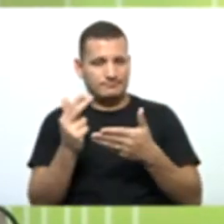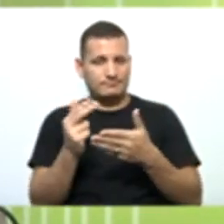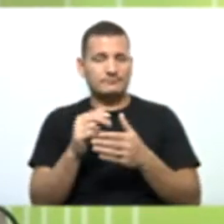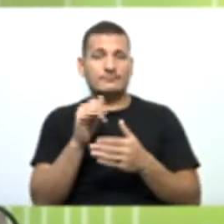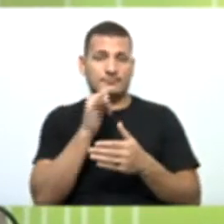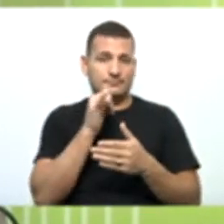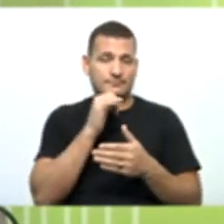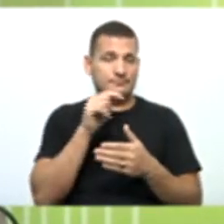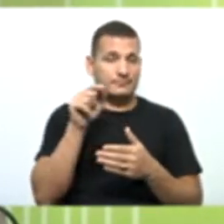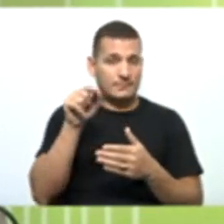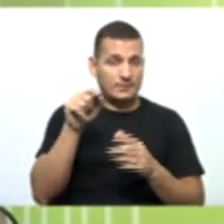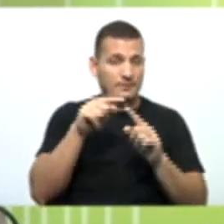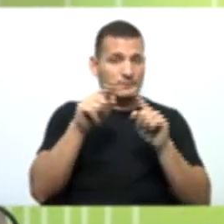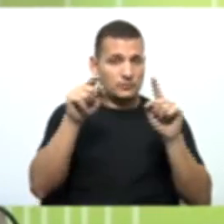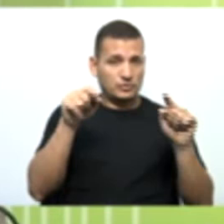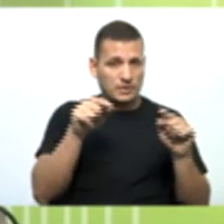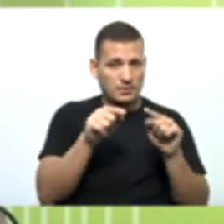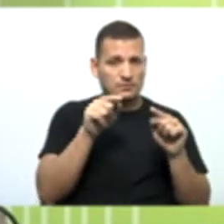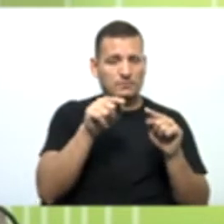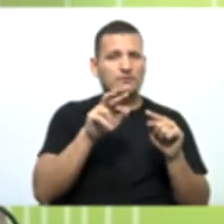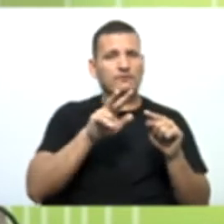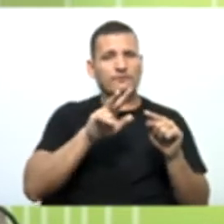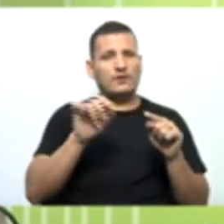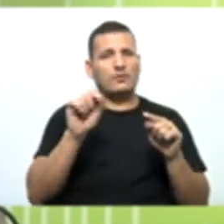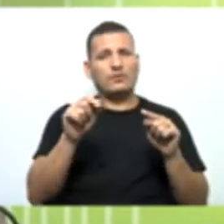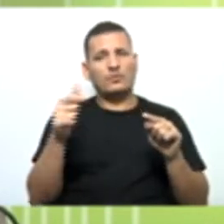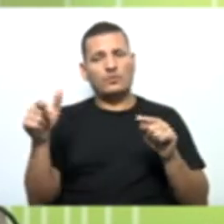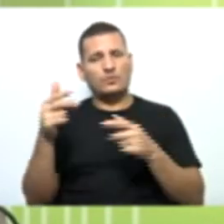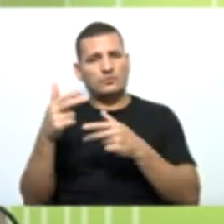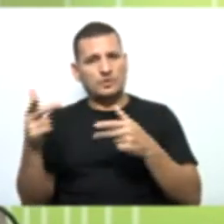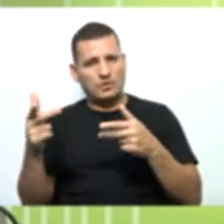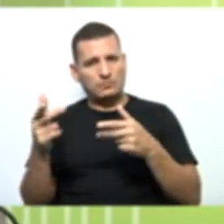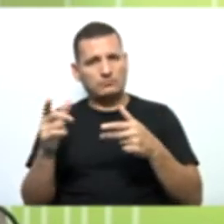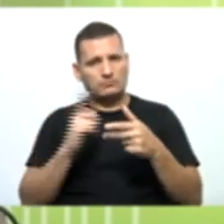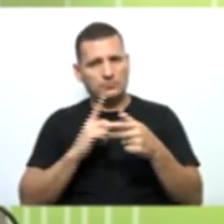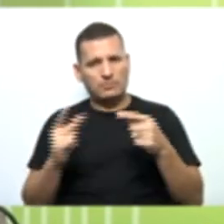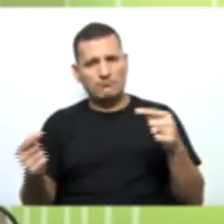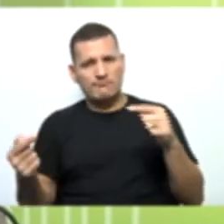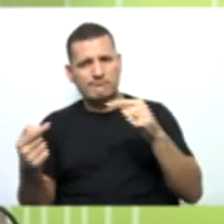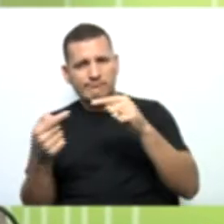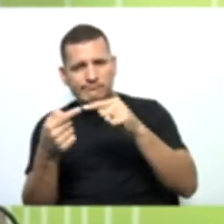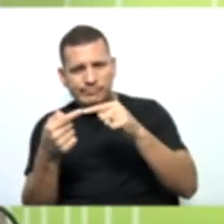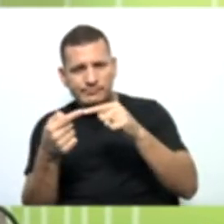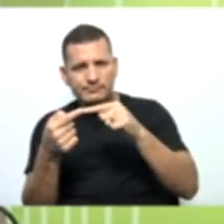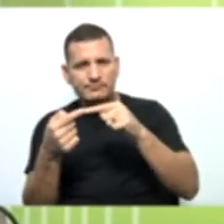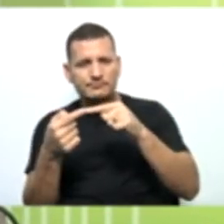esse funcionário, ele vai se relacionar com um outro objeto, por exemplo,